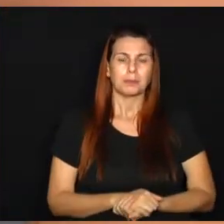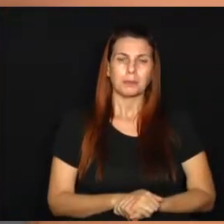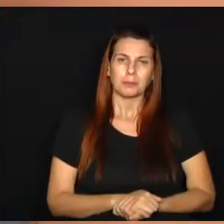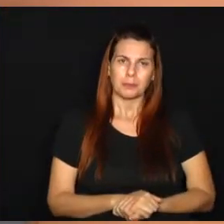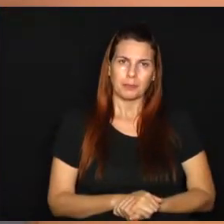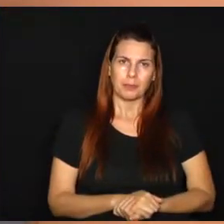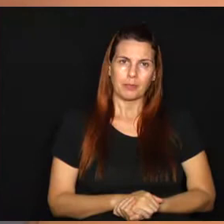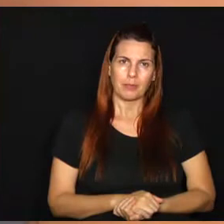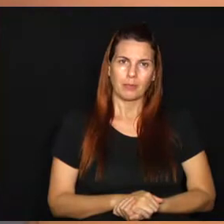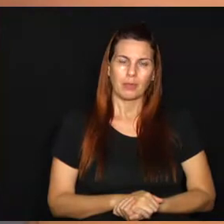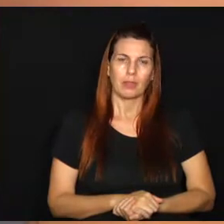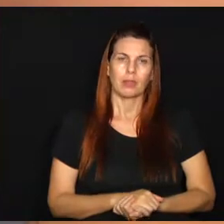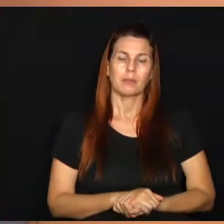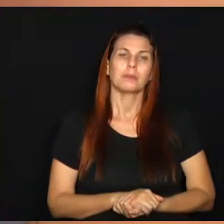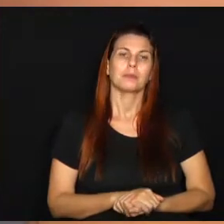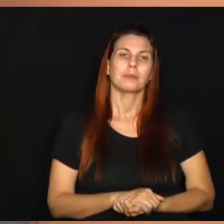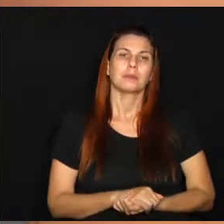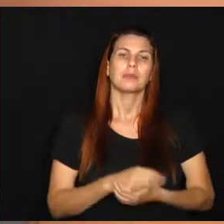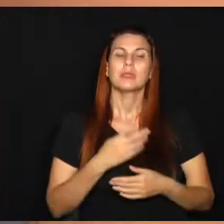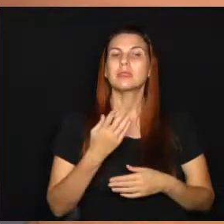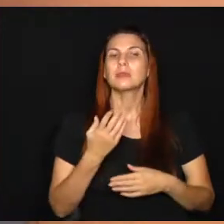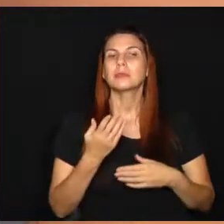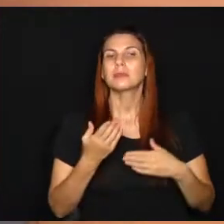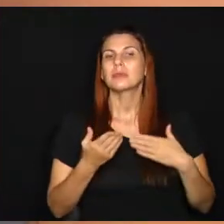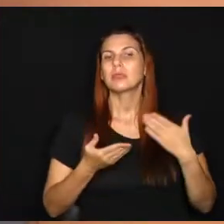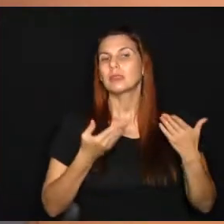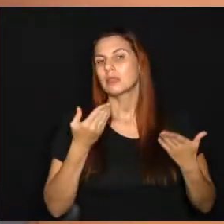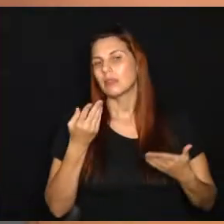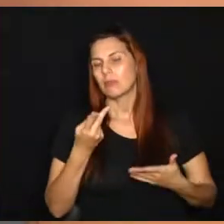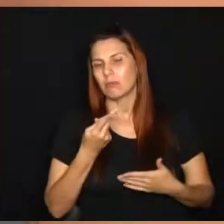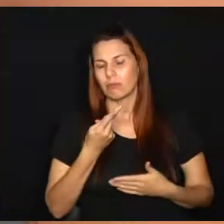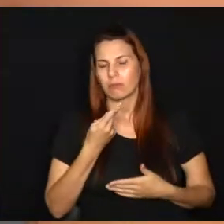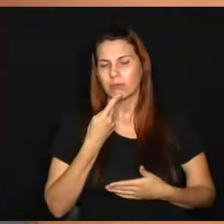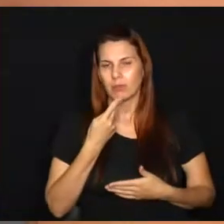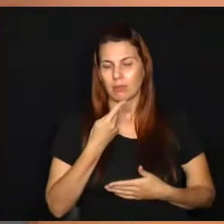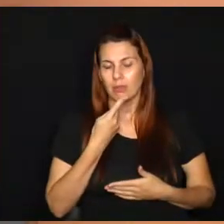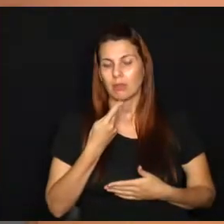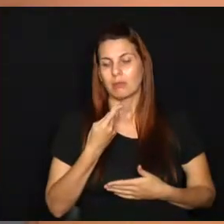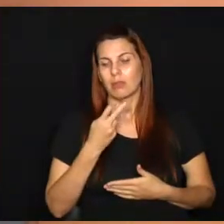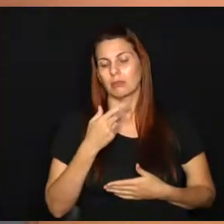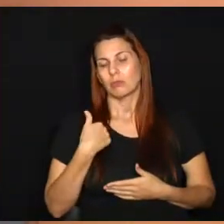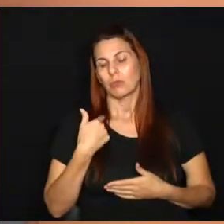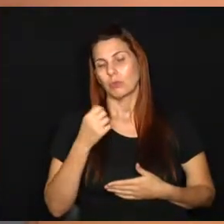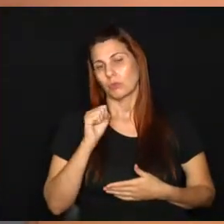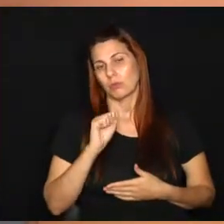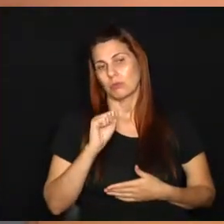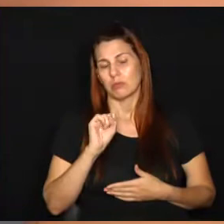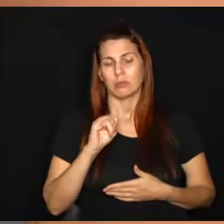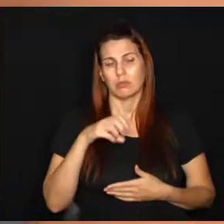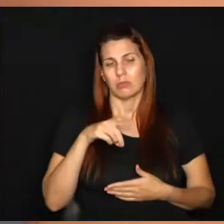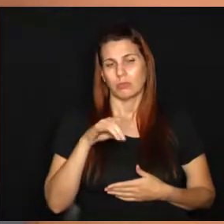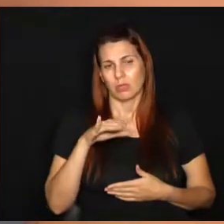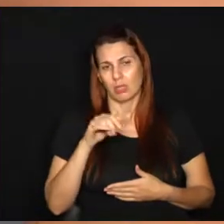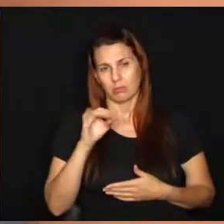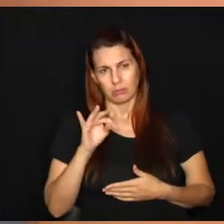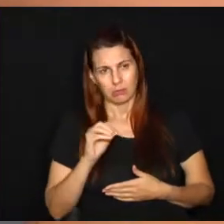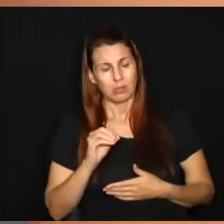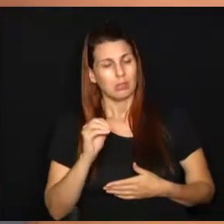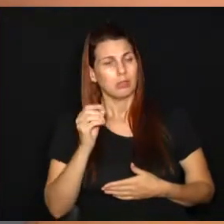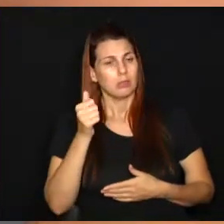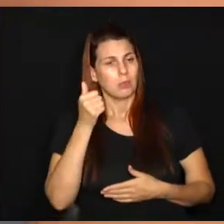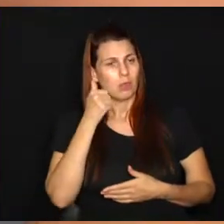aí, falando um pouco da questão do sindicato, né? O Sindicato das Domésticas é